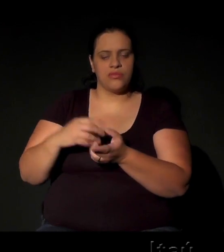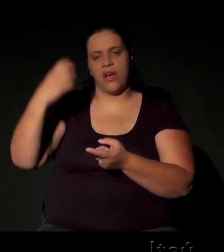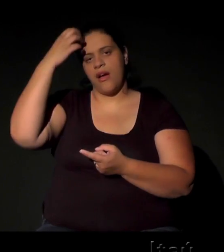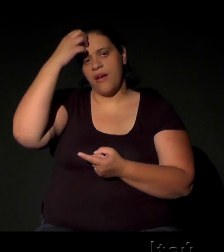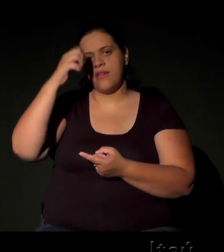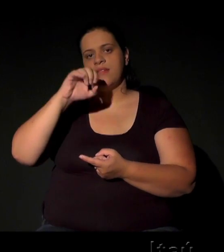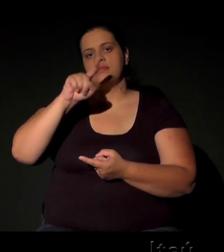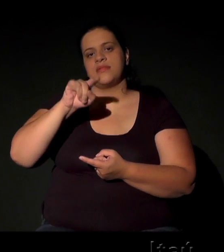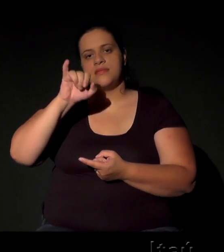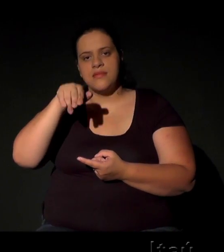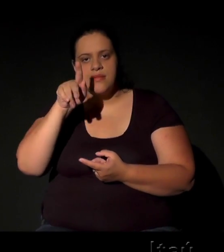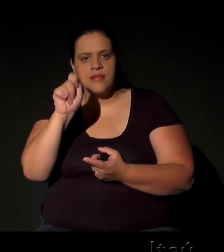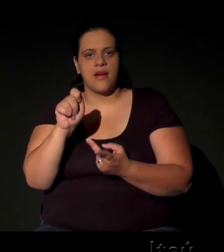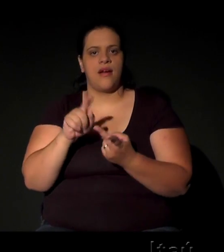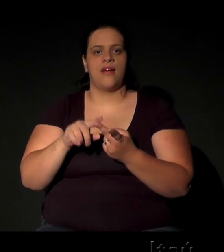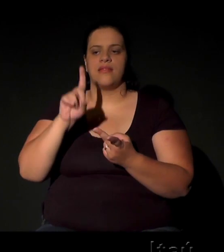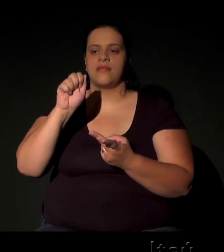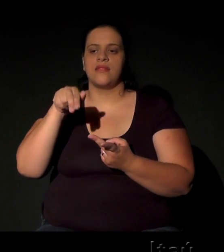também